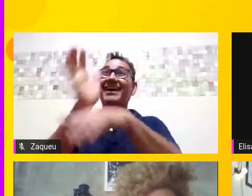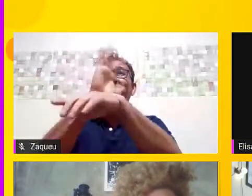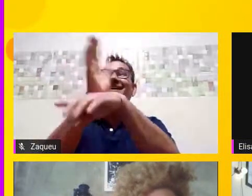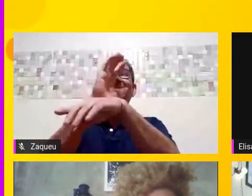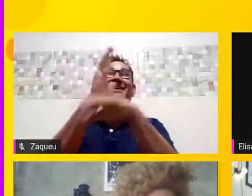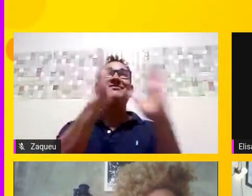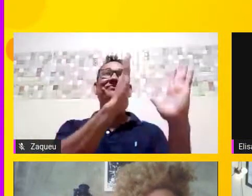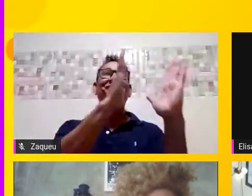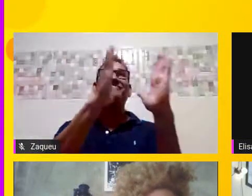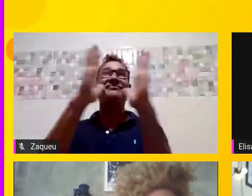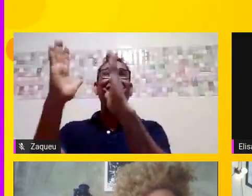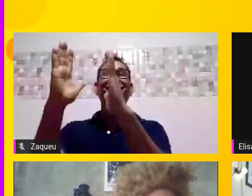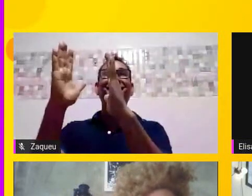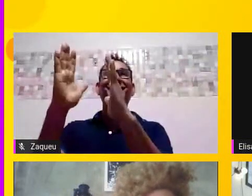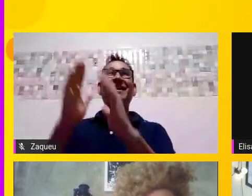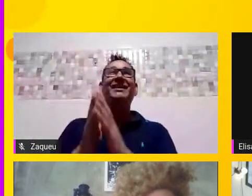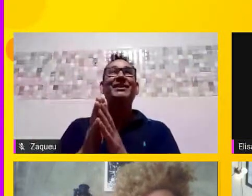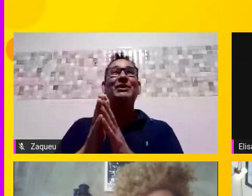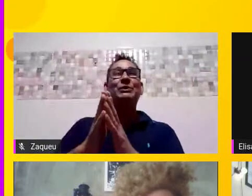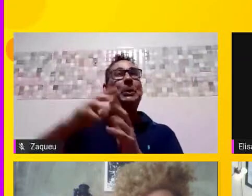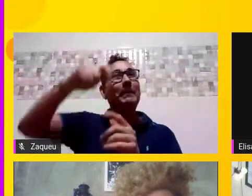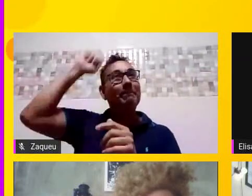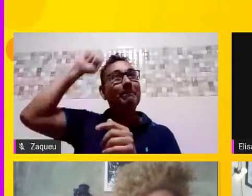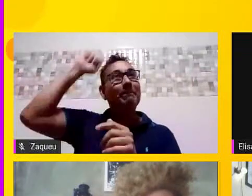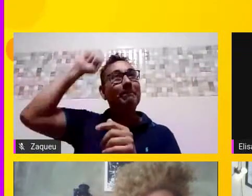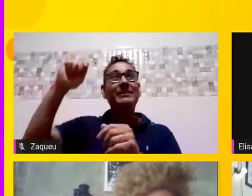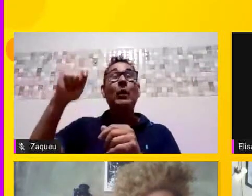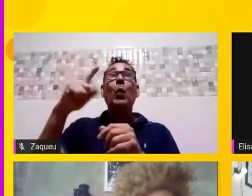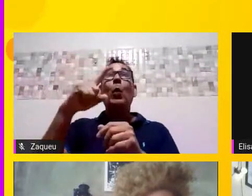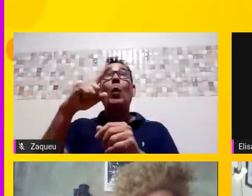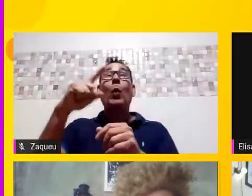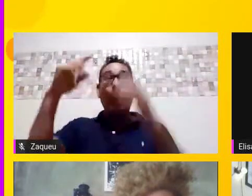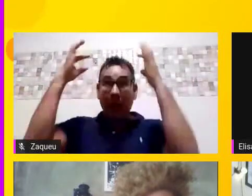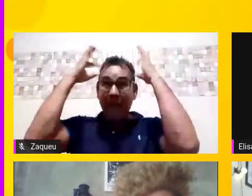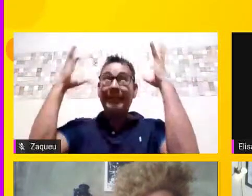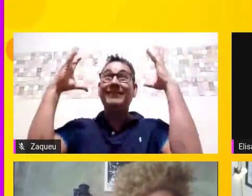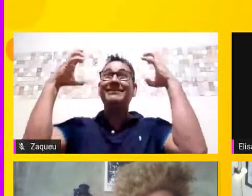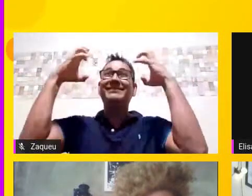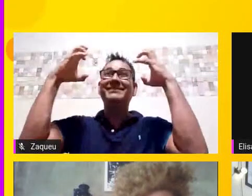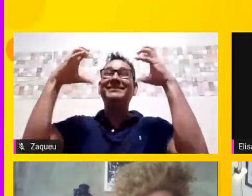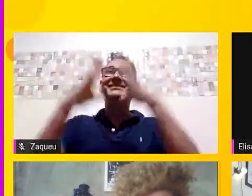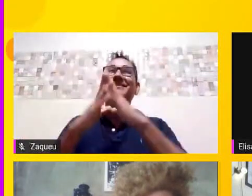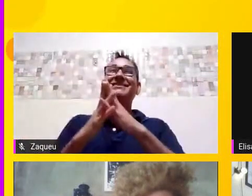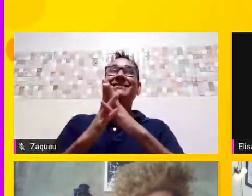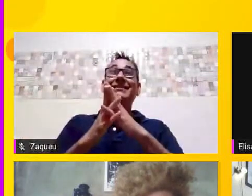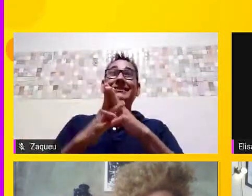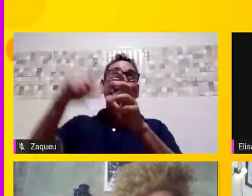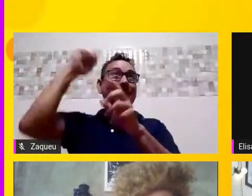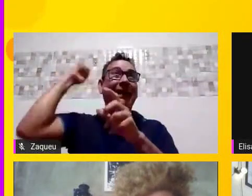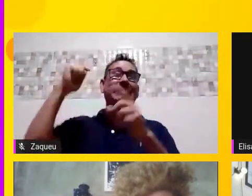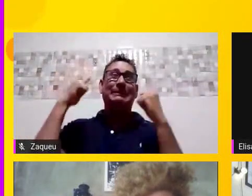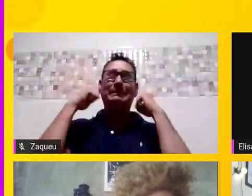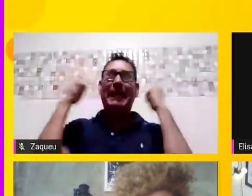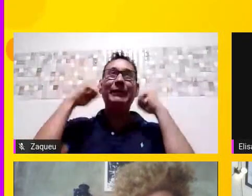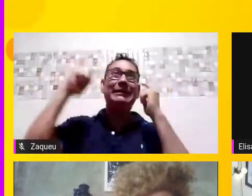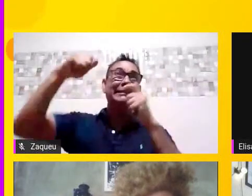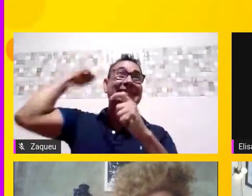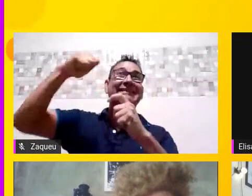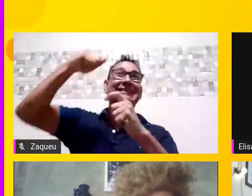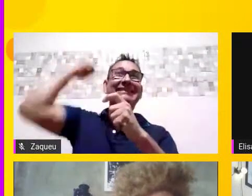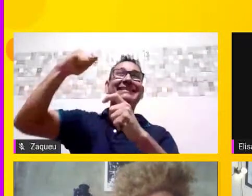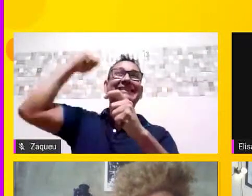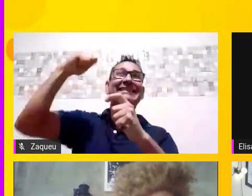cabelo crespo, coisa que eu acabei de fazer, com um garfo penteando o cabelo, e o barulho do cabelo e o